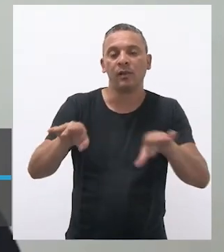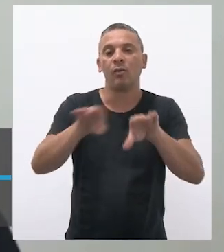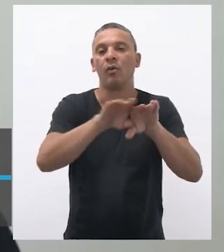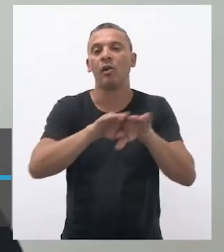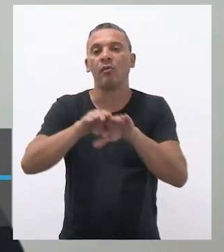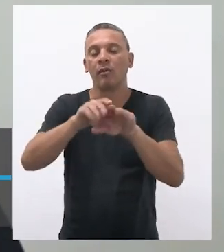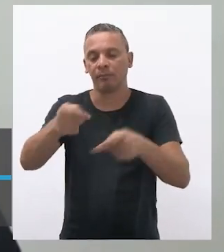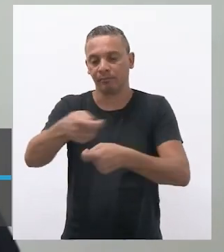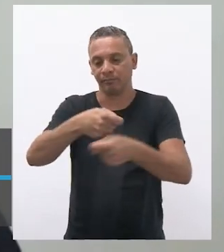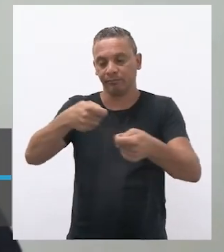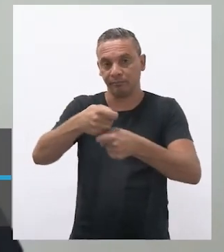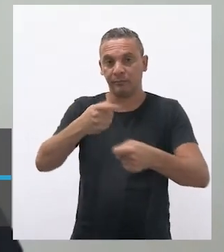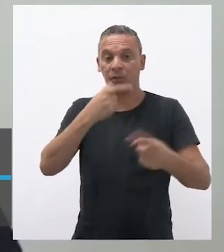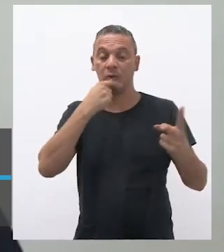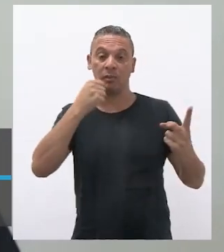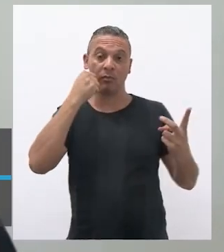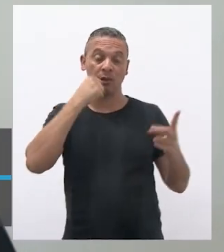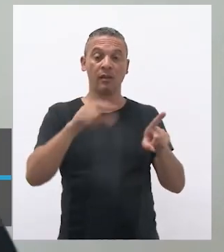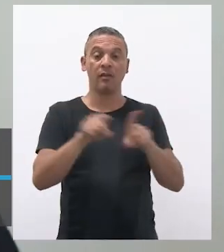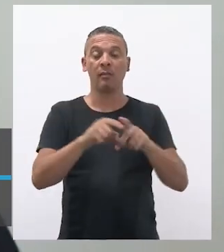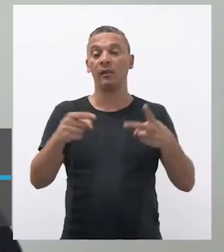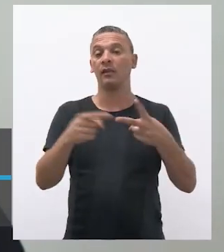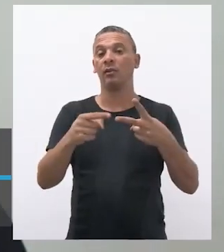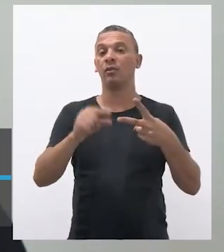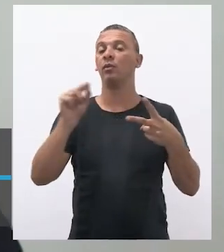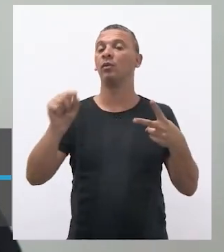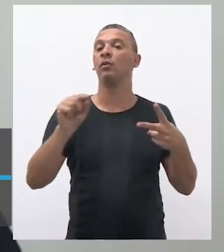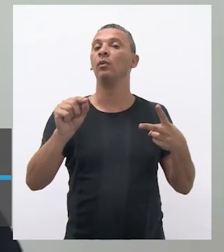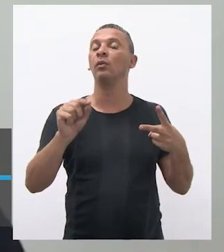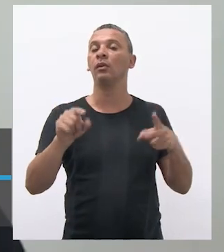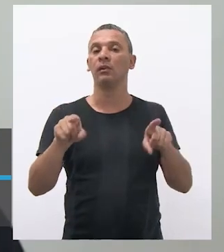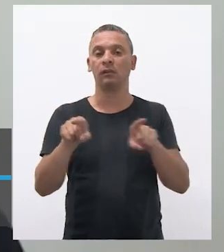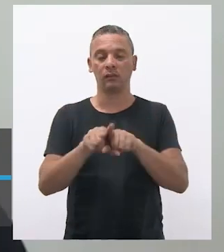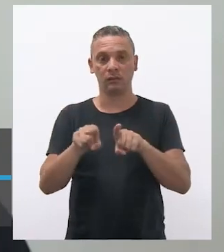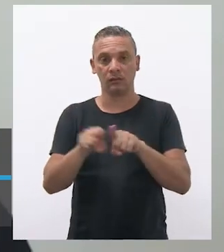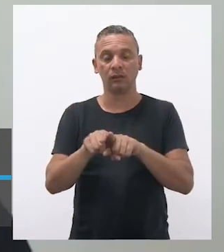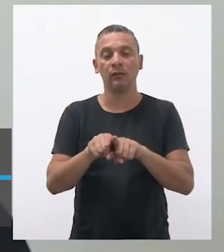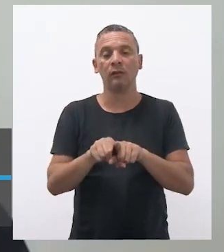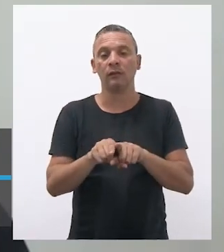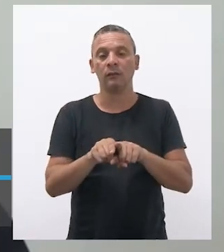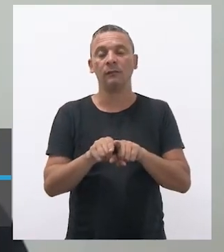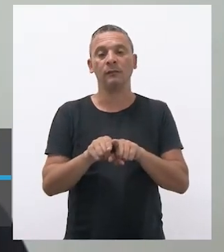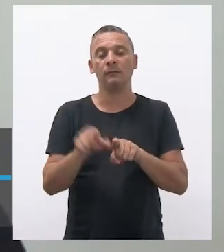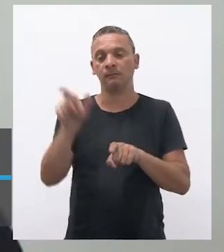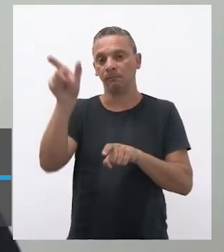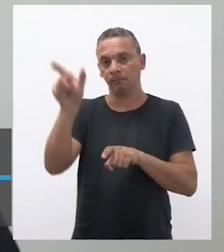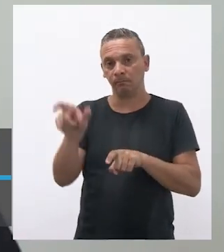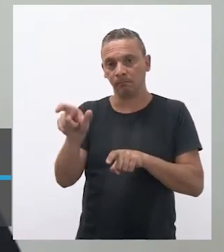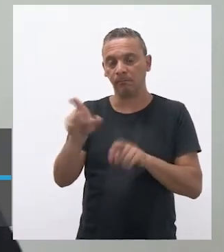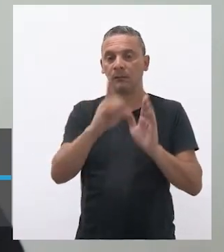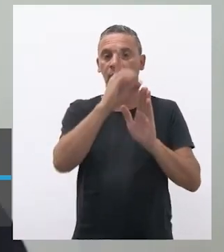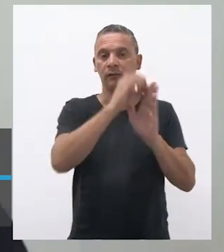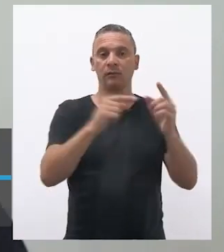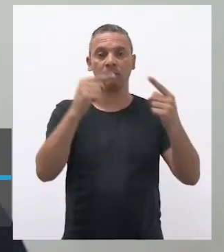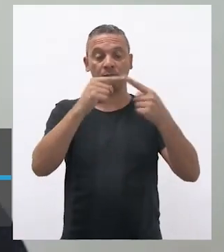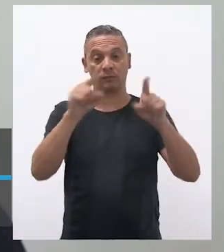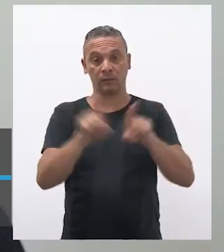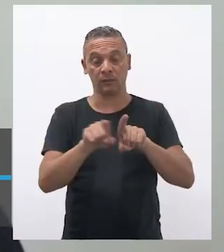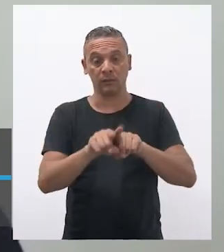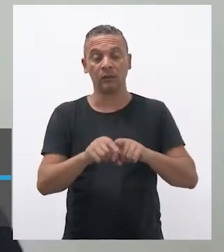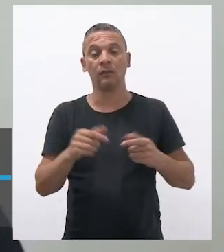fundamental é que não basta que se garanta a igualdade formal, a igualdade perante a lei, mas que se